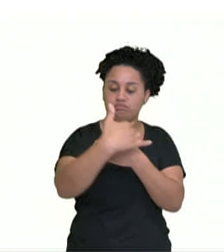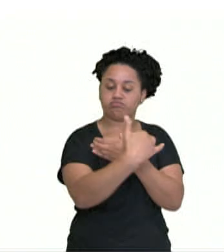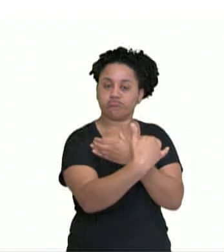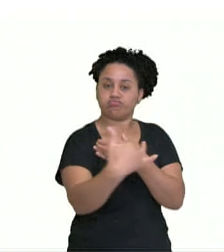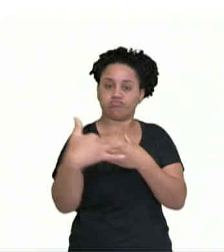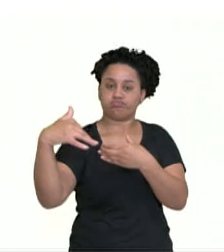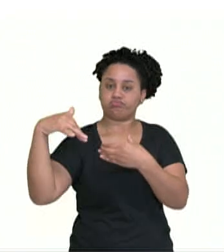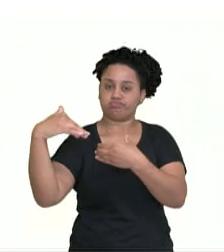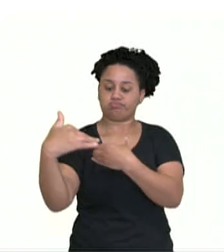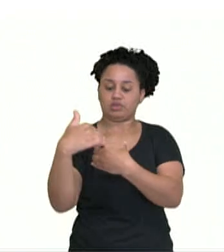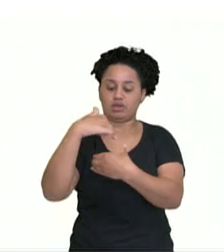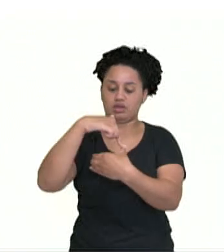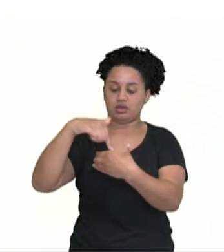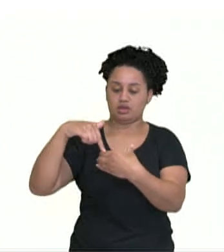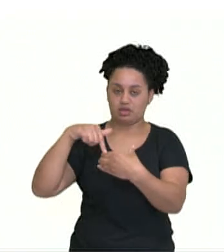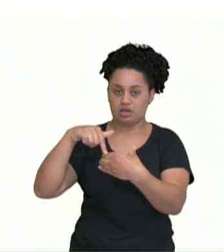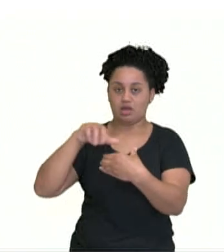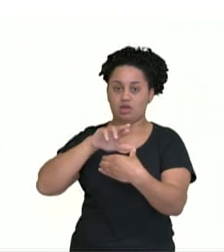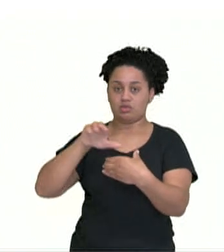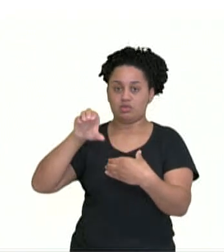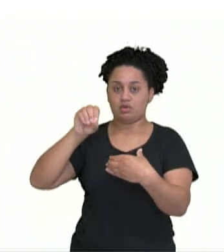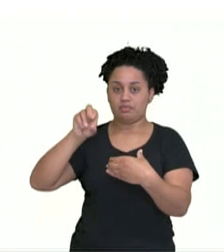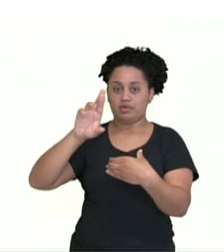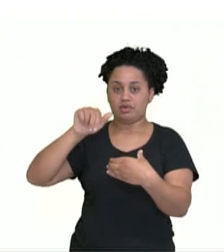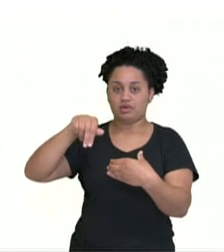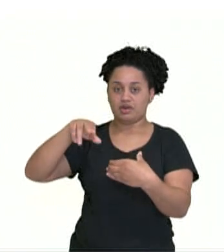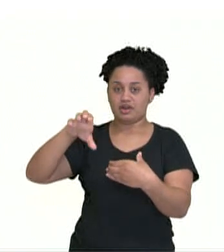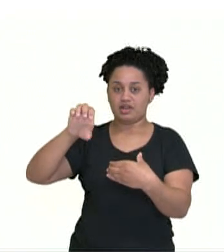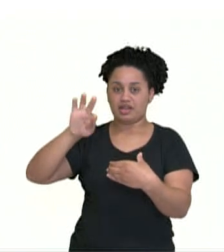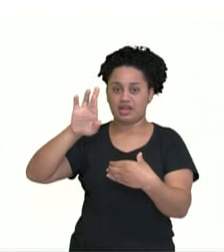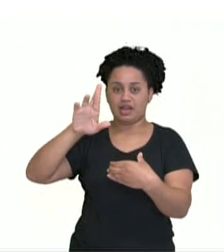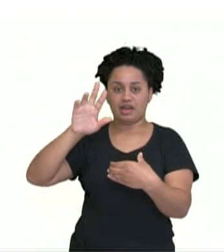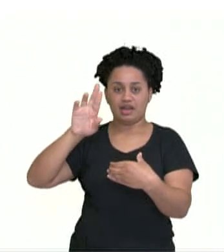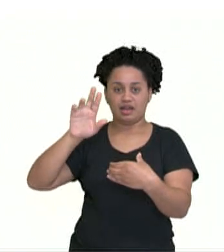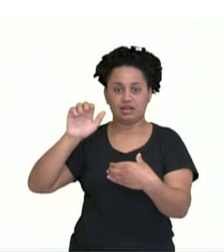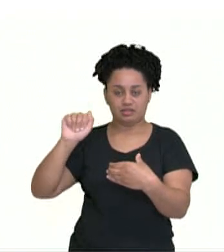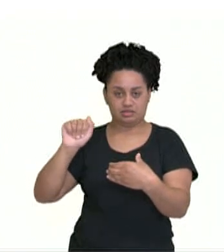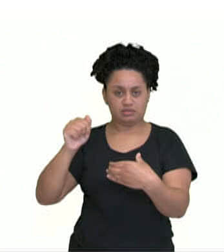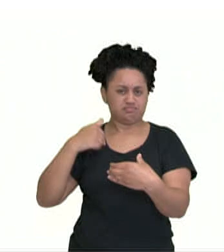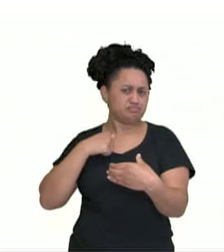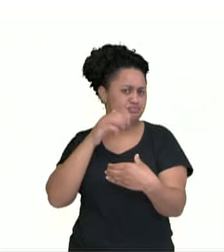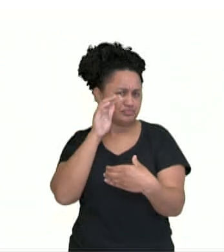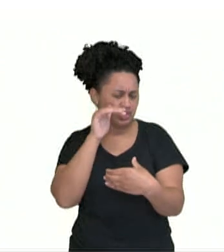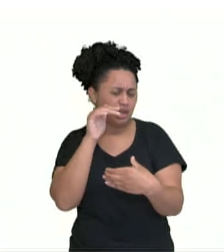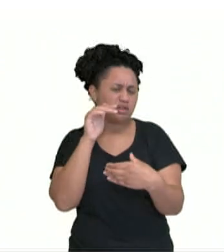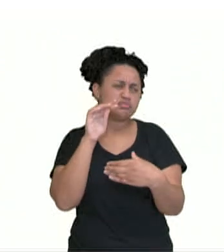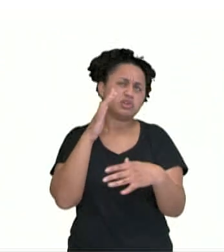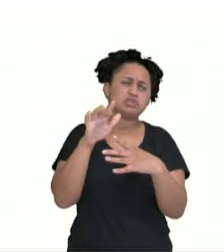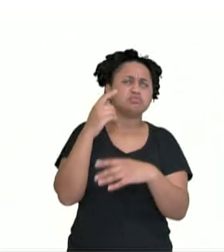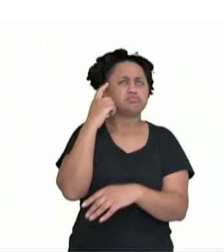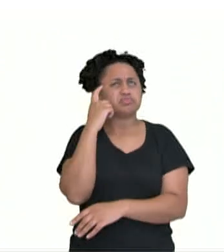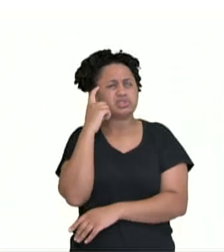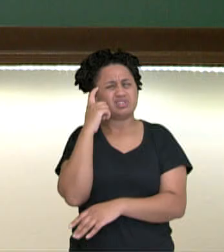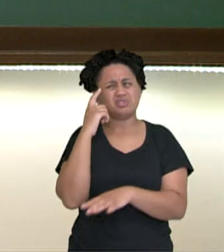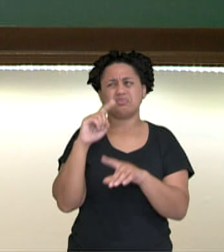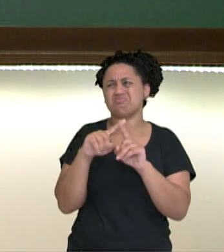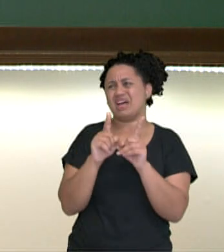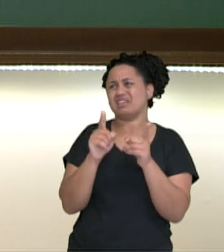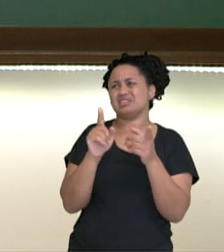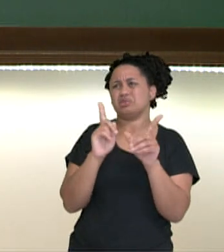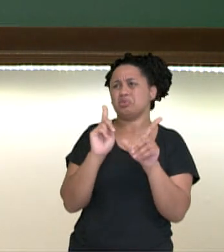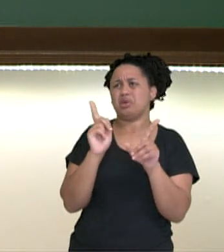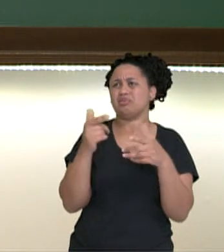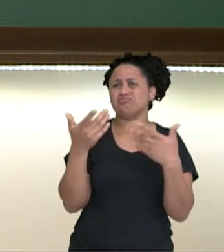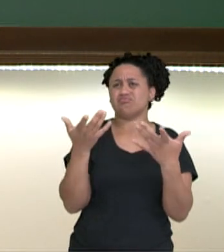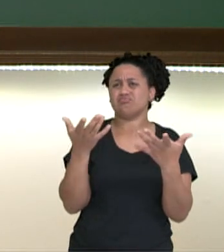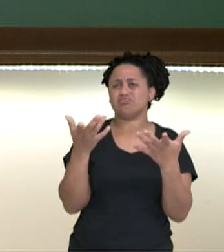como orquestra. Curioso fato de que talvez você esteja questionando, mas orquestra não é